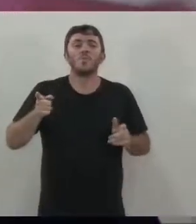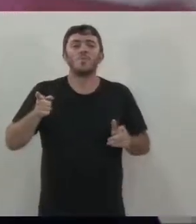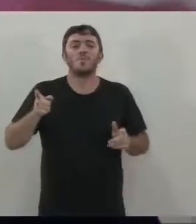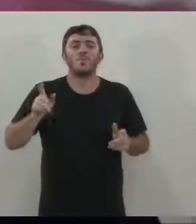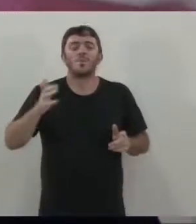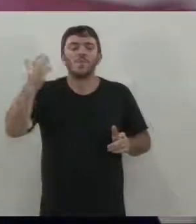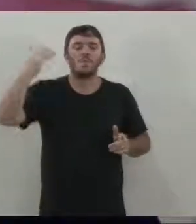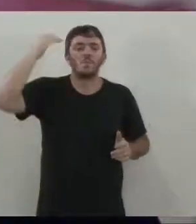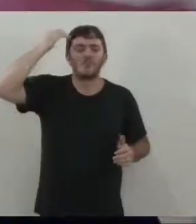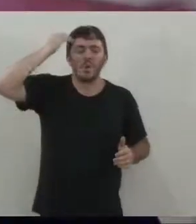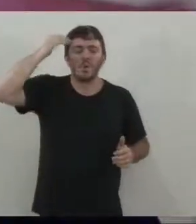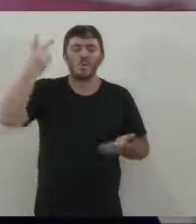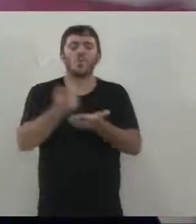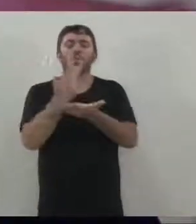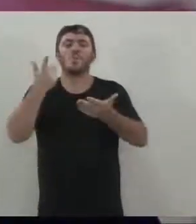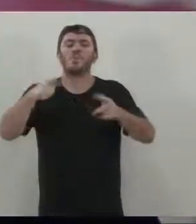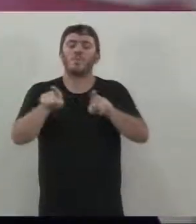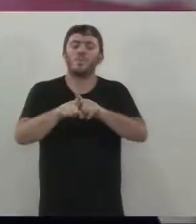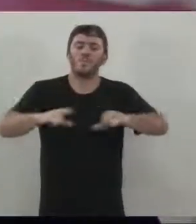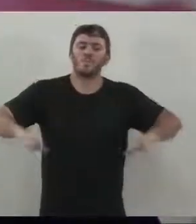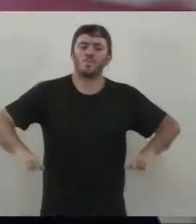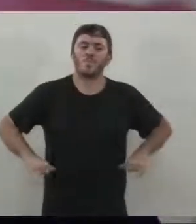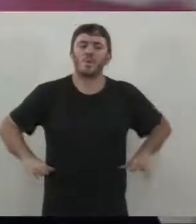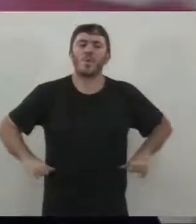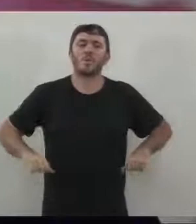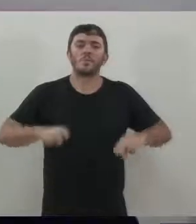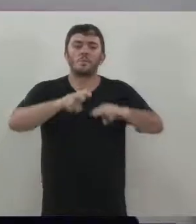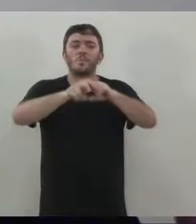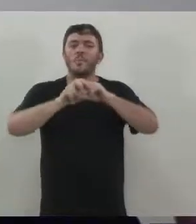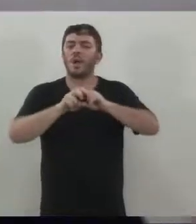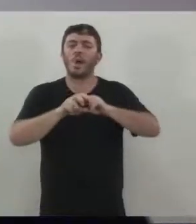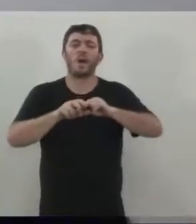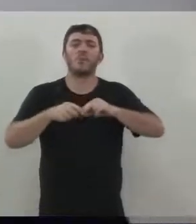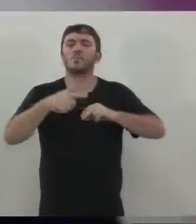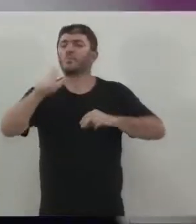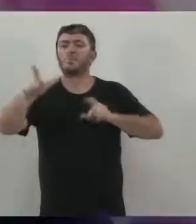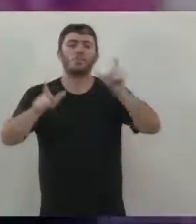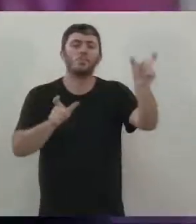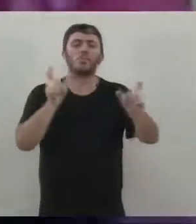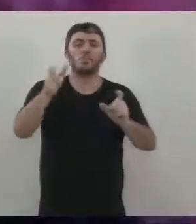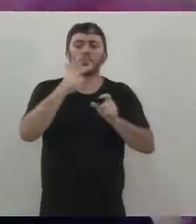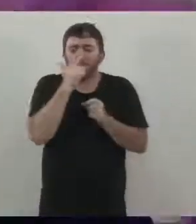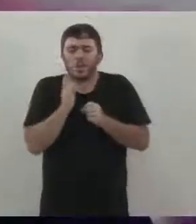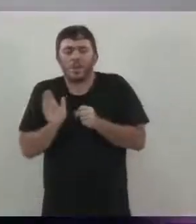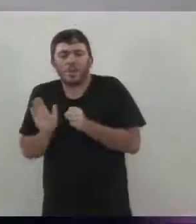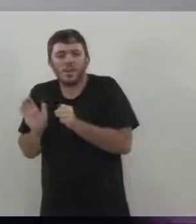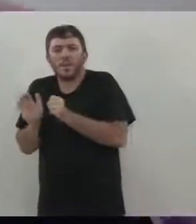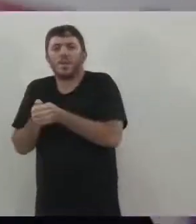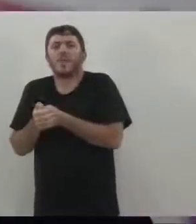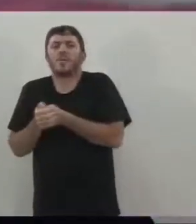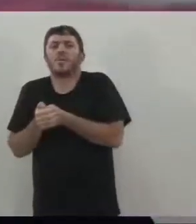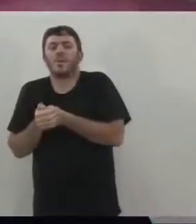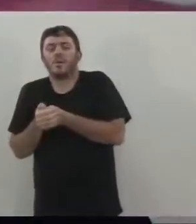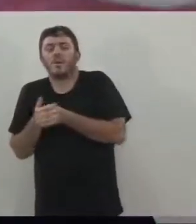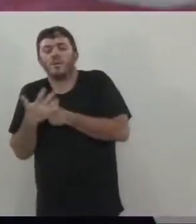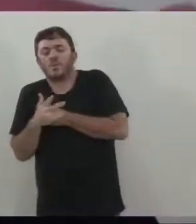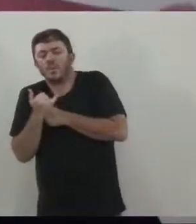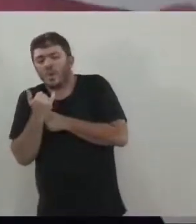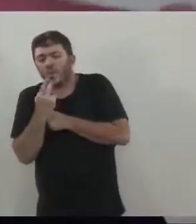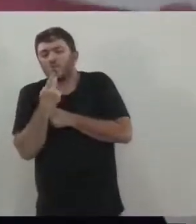deixem de sofrer por conta de outras pessoas que se escondem no anonimato,